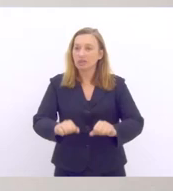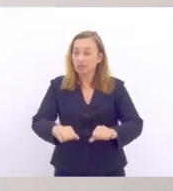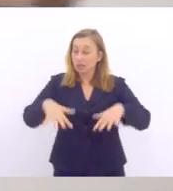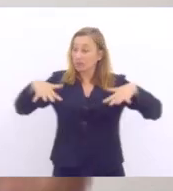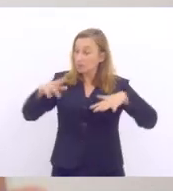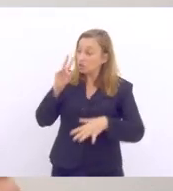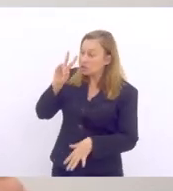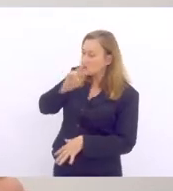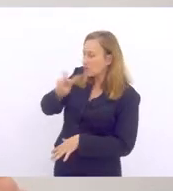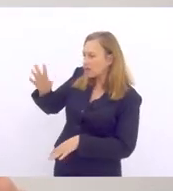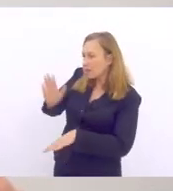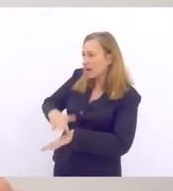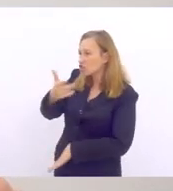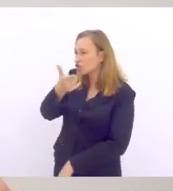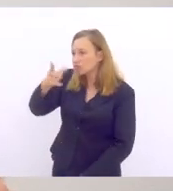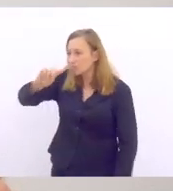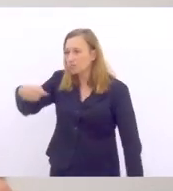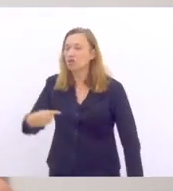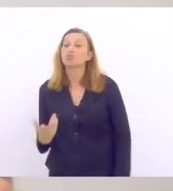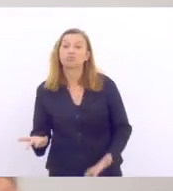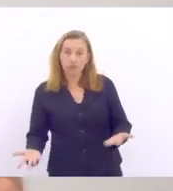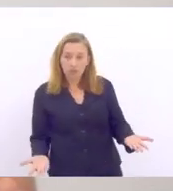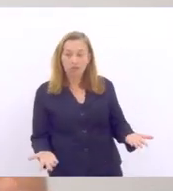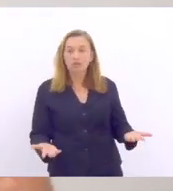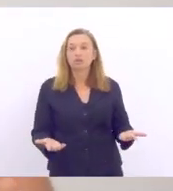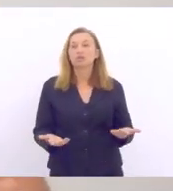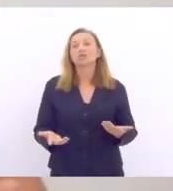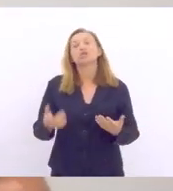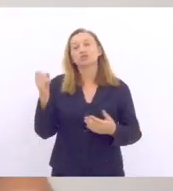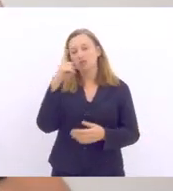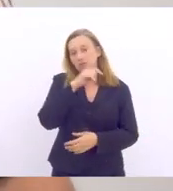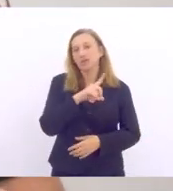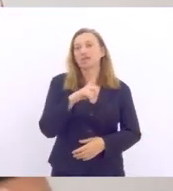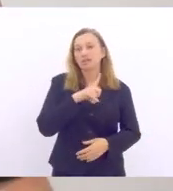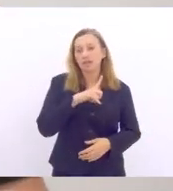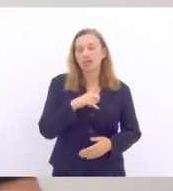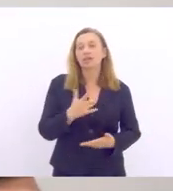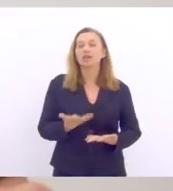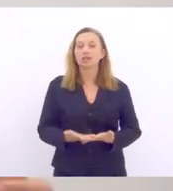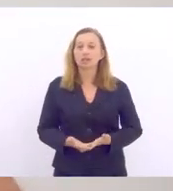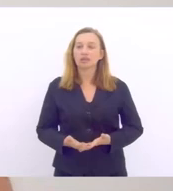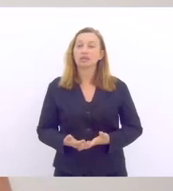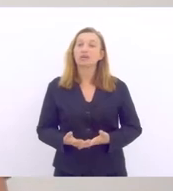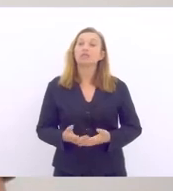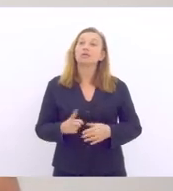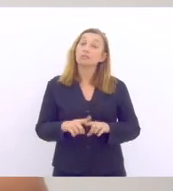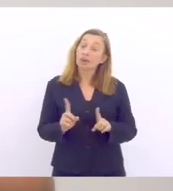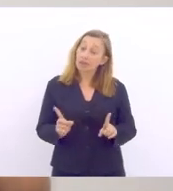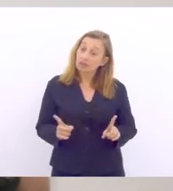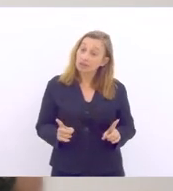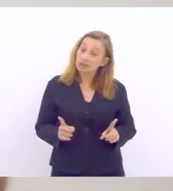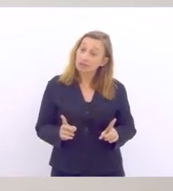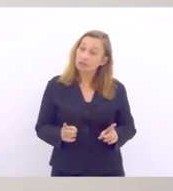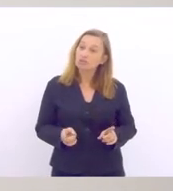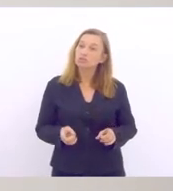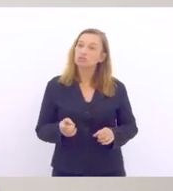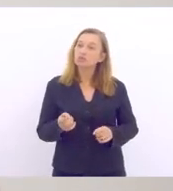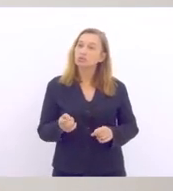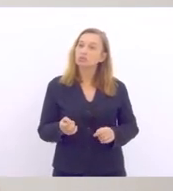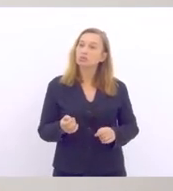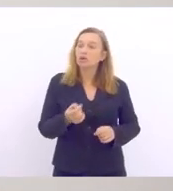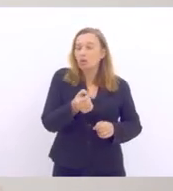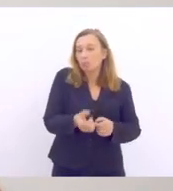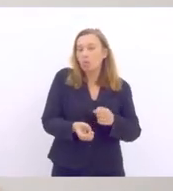gente olha, tem mais de 1.000 lá reunidos. Né? Então, a gente tem essa dificuldade, a gente entende que não é. Mas são os pequenos